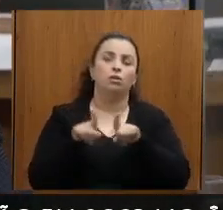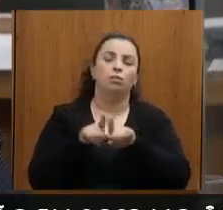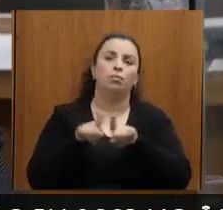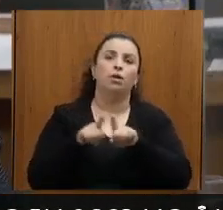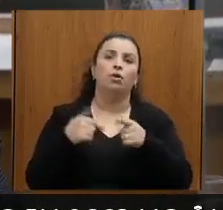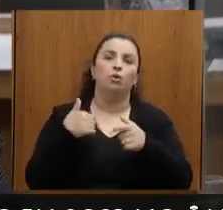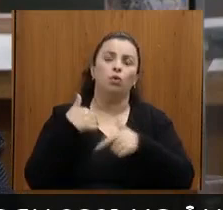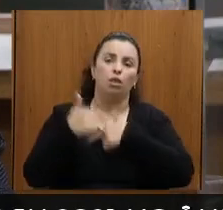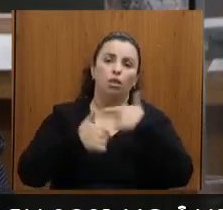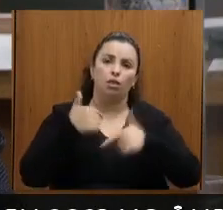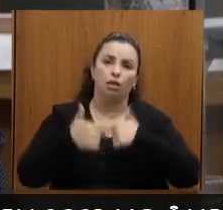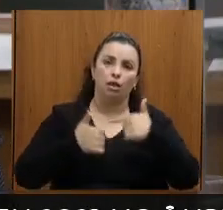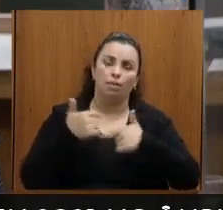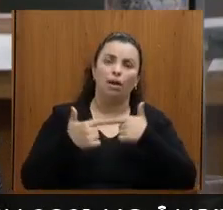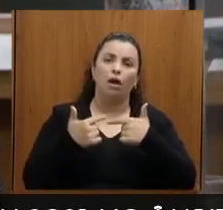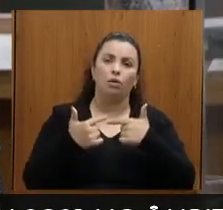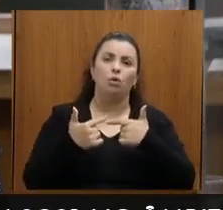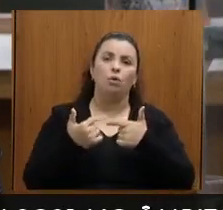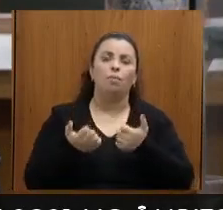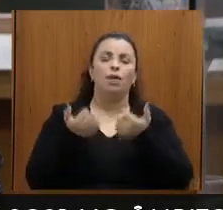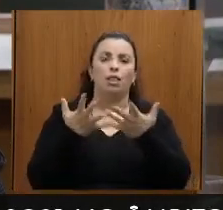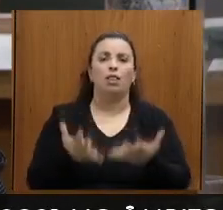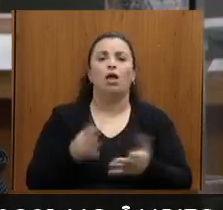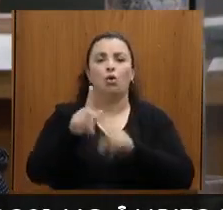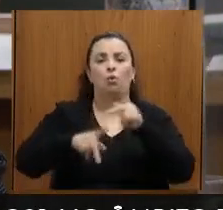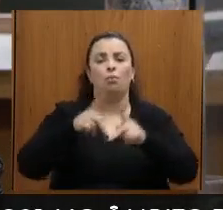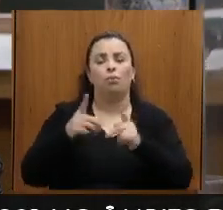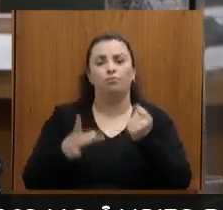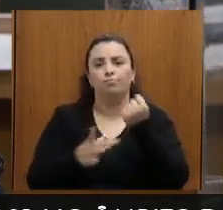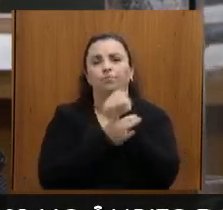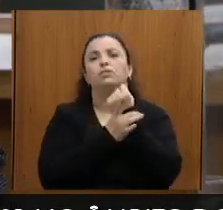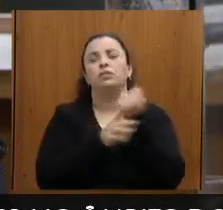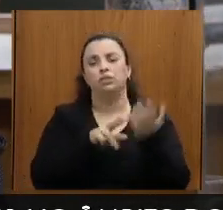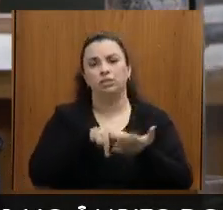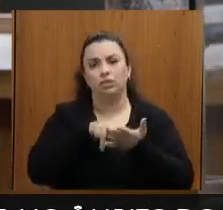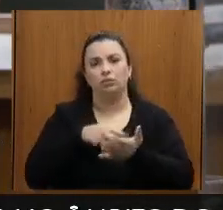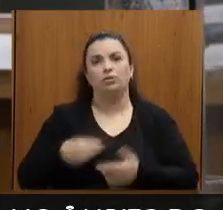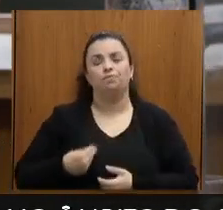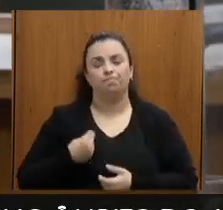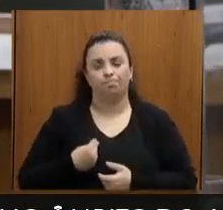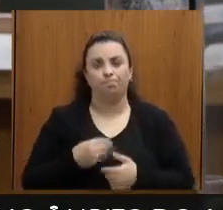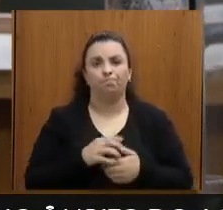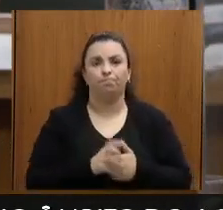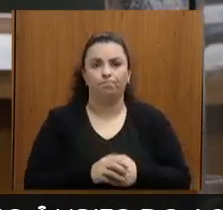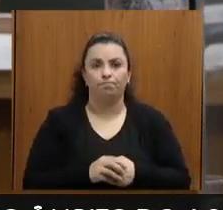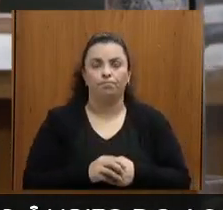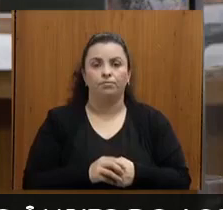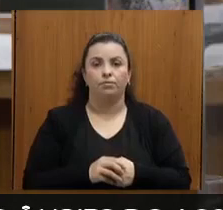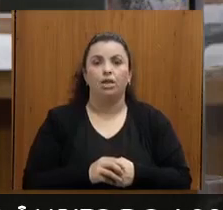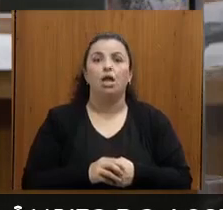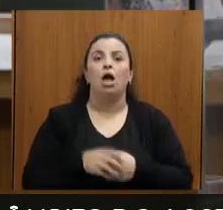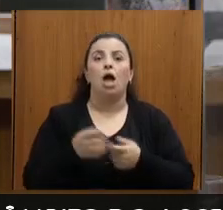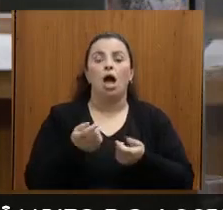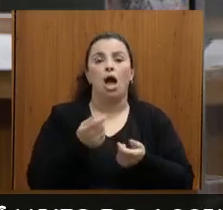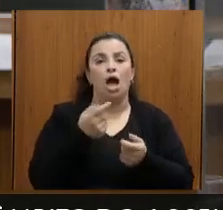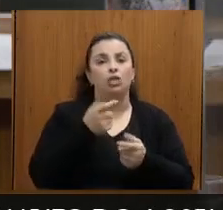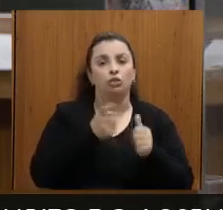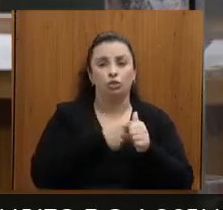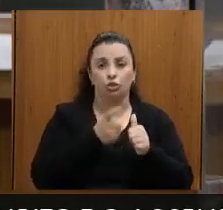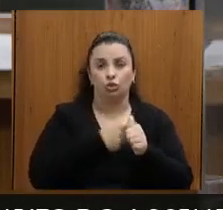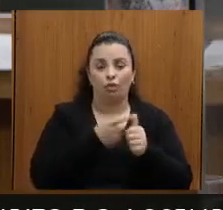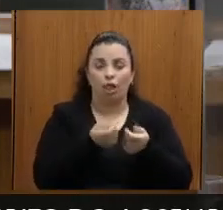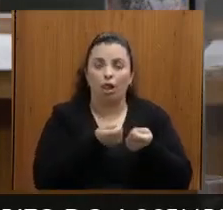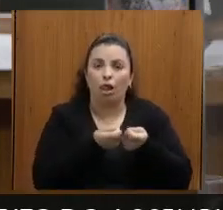serviços para a segurança da população e dos servidores. E a negociação das dívidas atrasadas com os municípios. Recentemente,